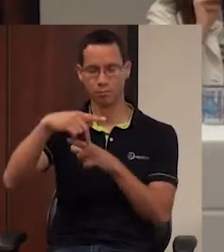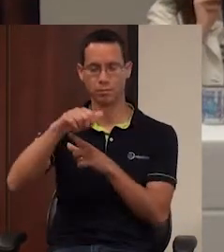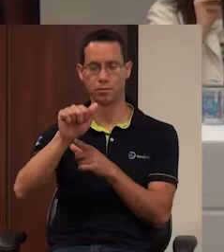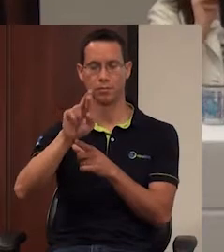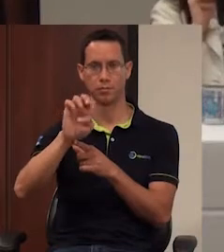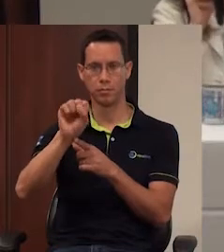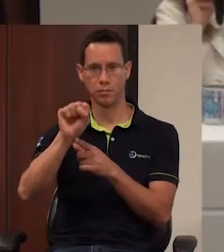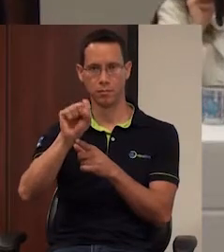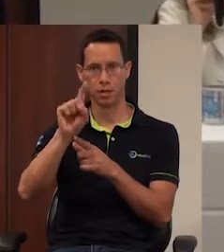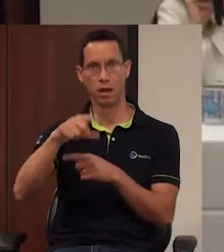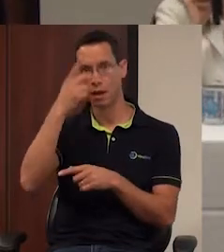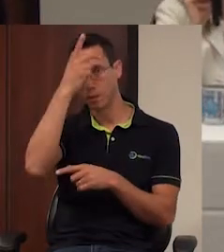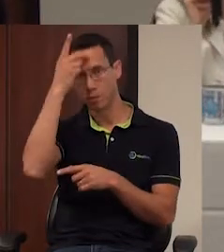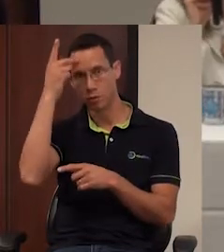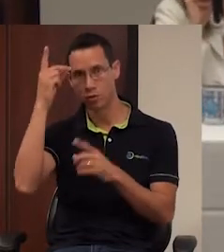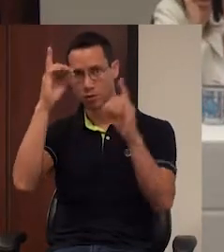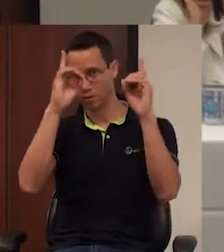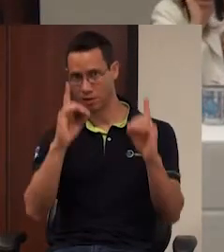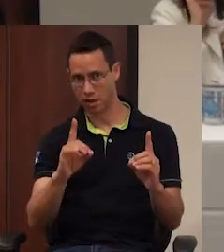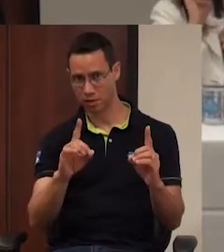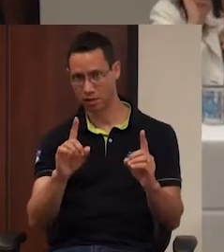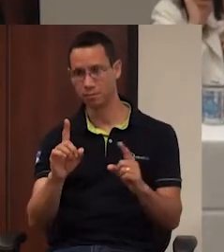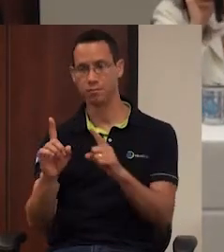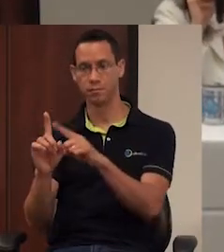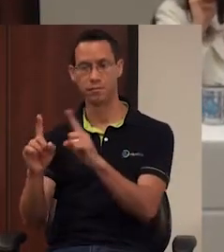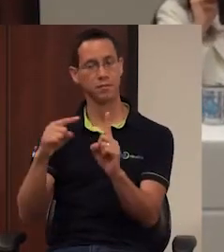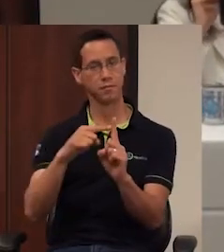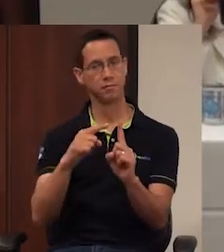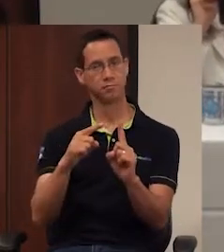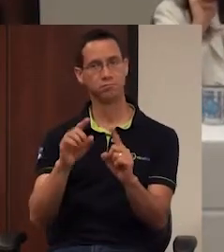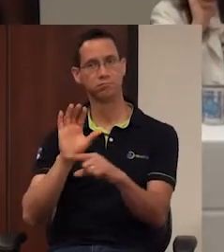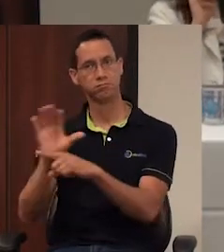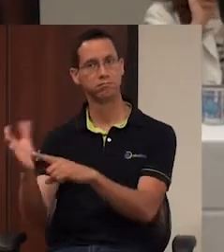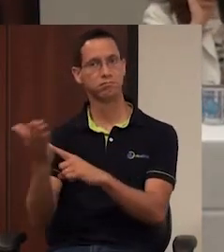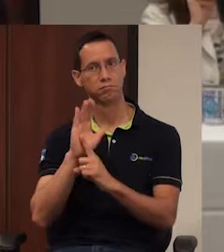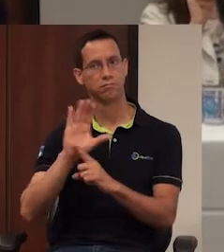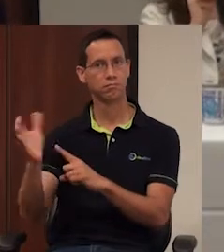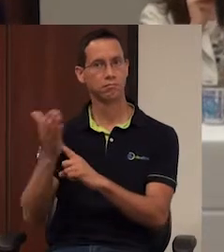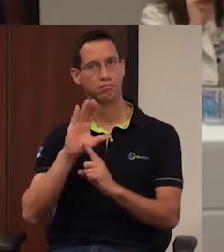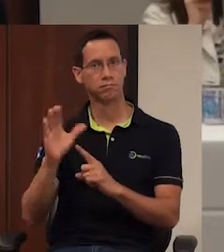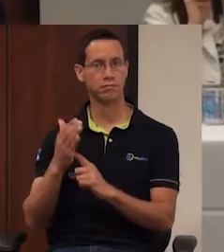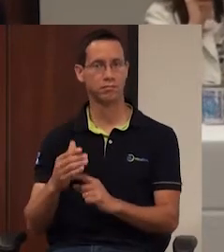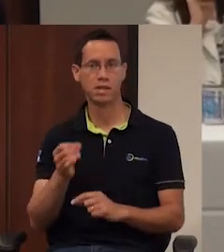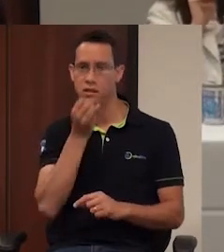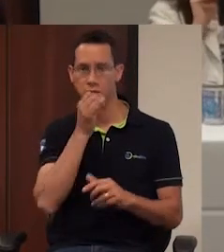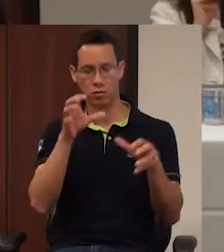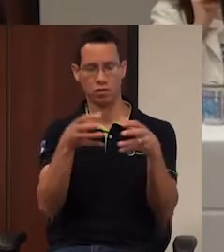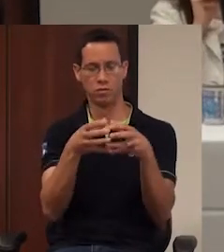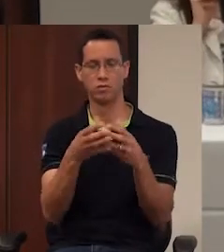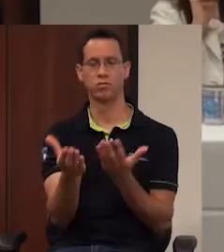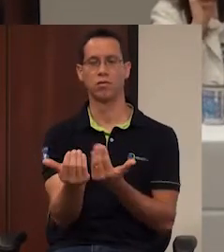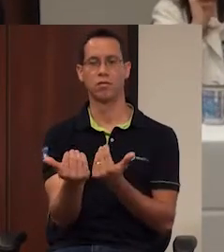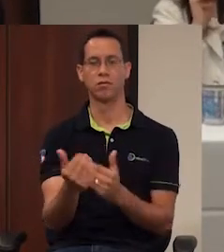quer dizer, pessoas com deficiência apoiando as próprias pessoas com deficiência, né? Então, por exemplo, se eu tenho um grupo de